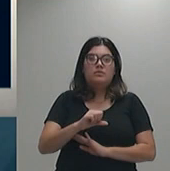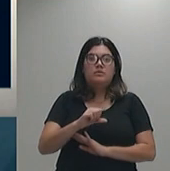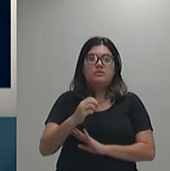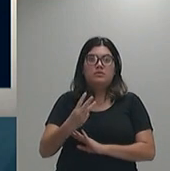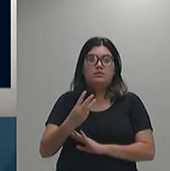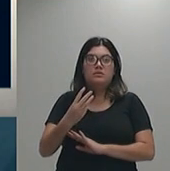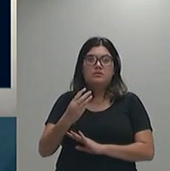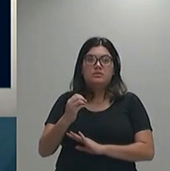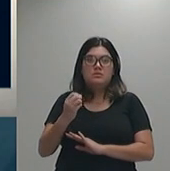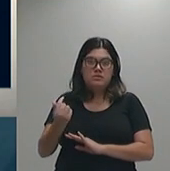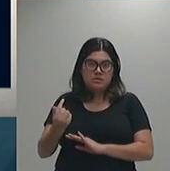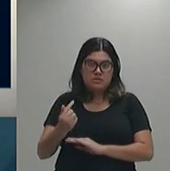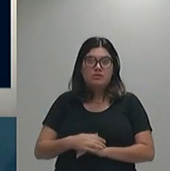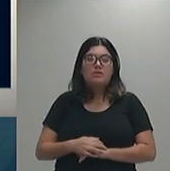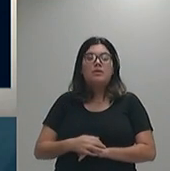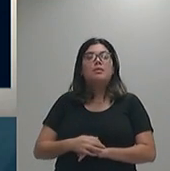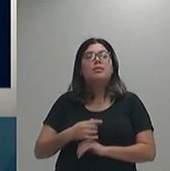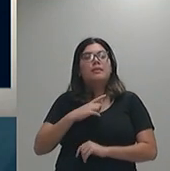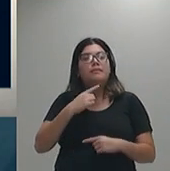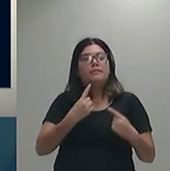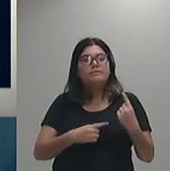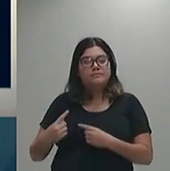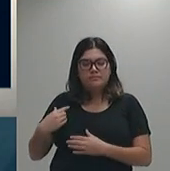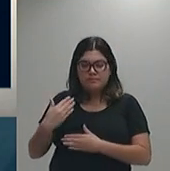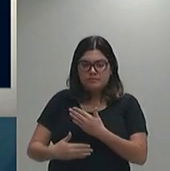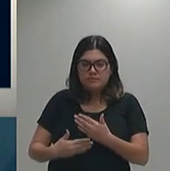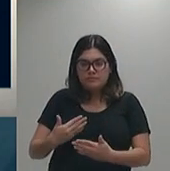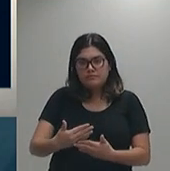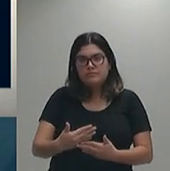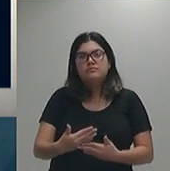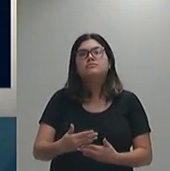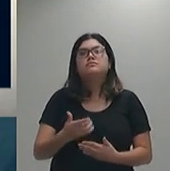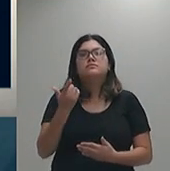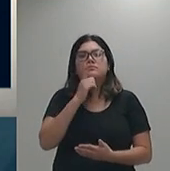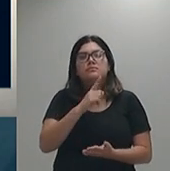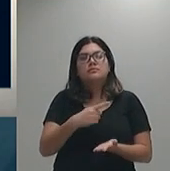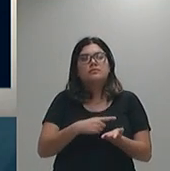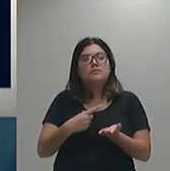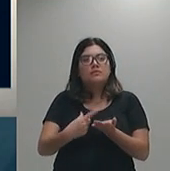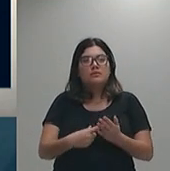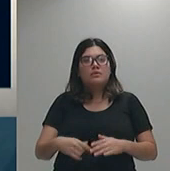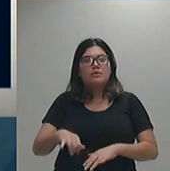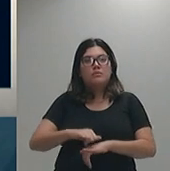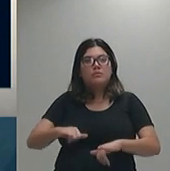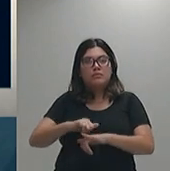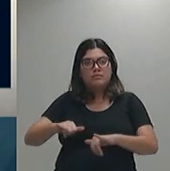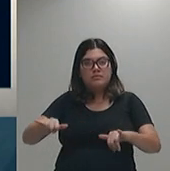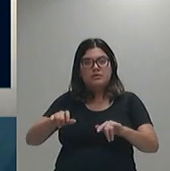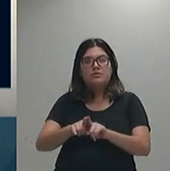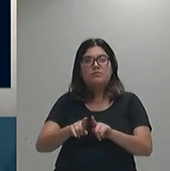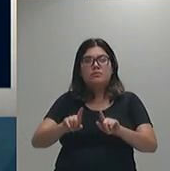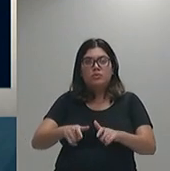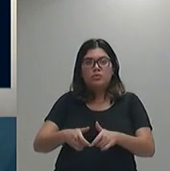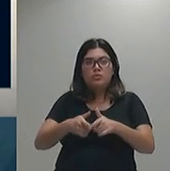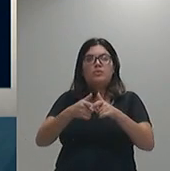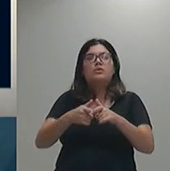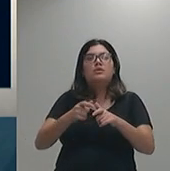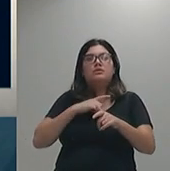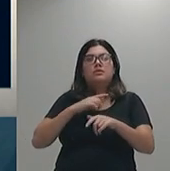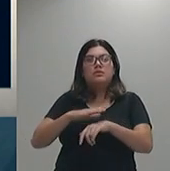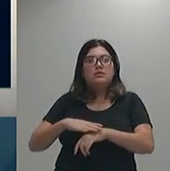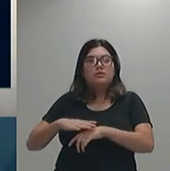anotado é fato indiscutível que os procedimentos arbitrais em exames sejam aqueles promovidos pelos acionistas minoritários EA legitimação extraordinária